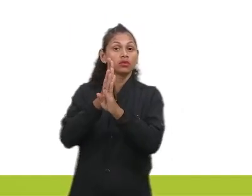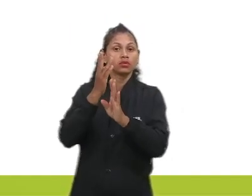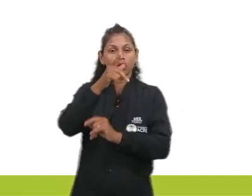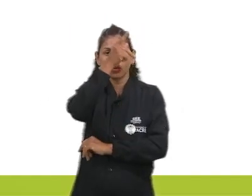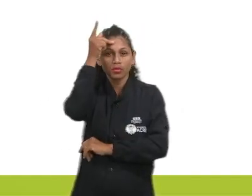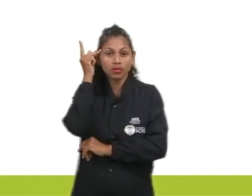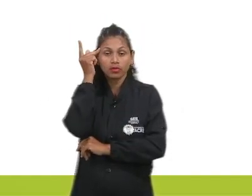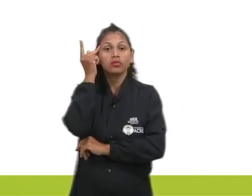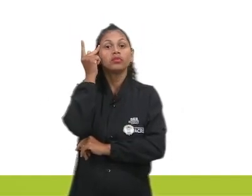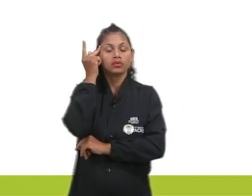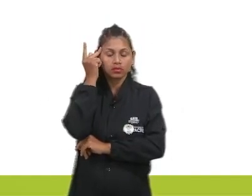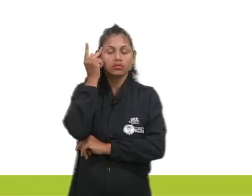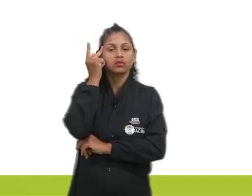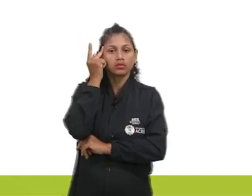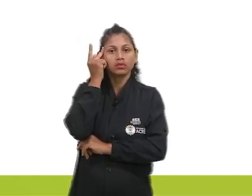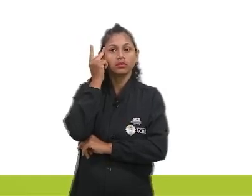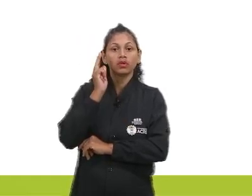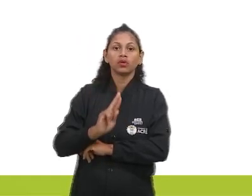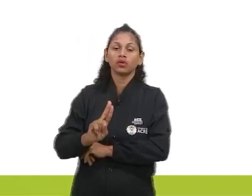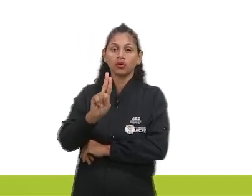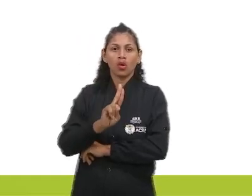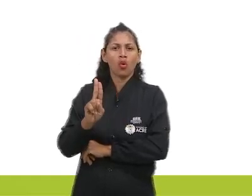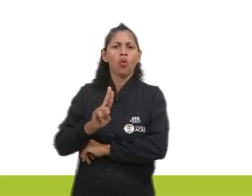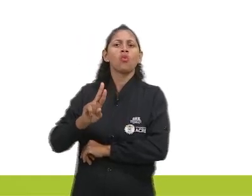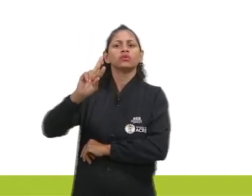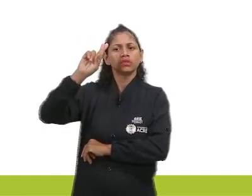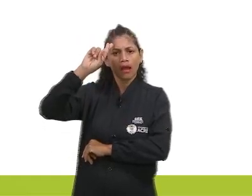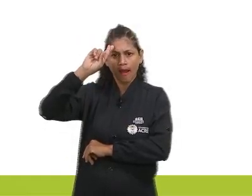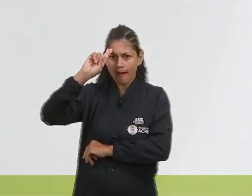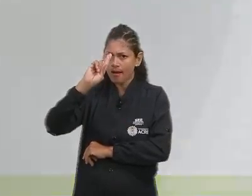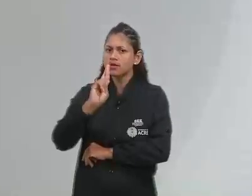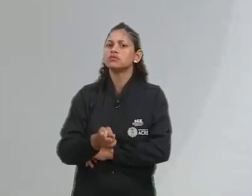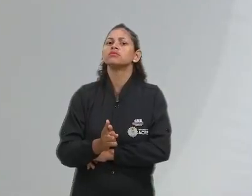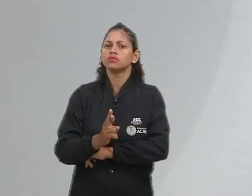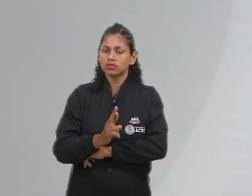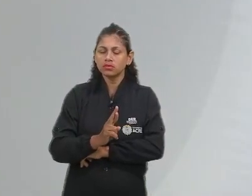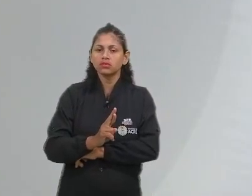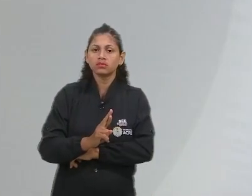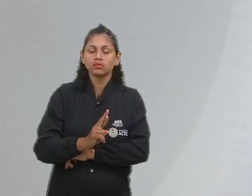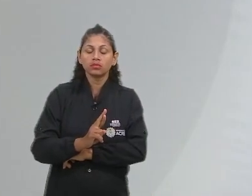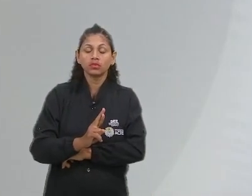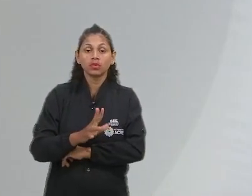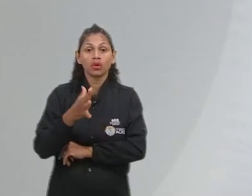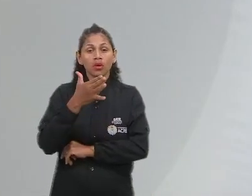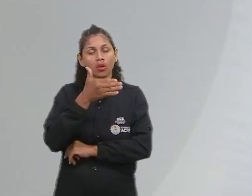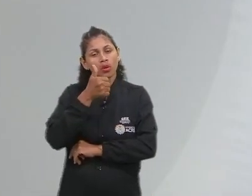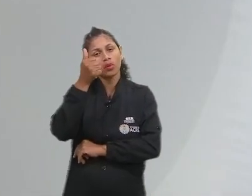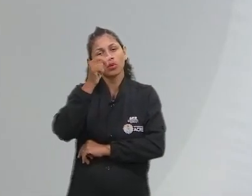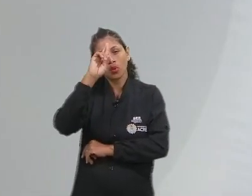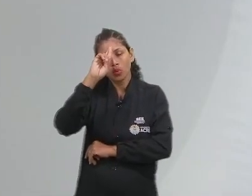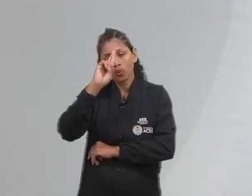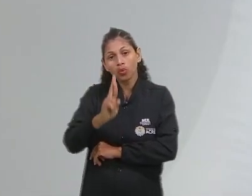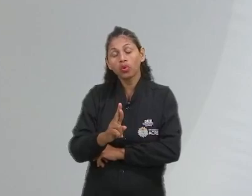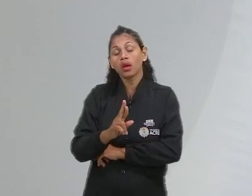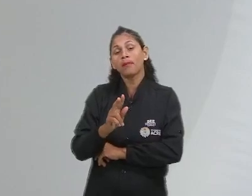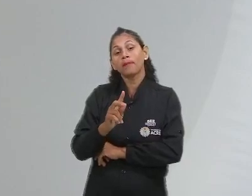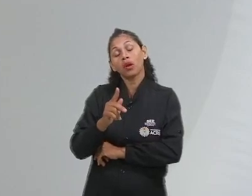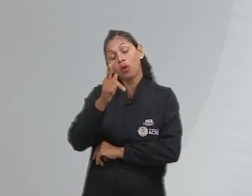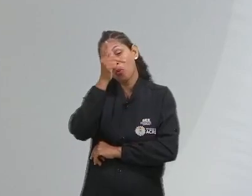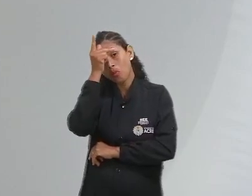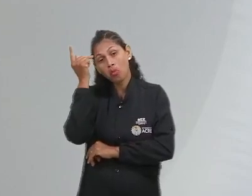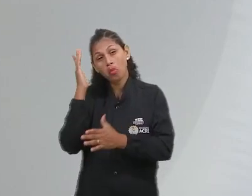que fazem melhor uso da razão. Então, nós temos pessoas que fazem o melhor uso da razão e tem pessoas que nem